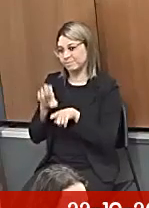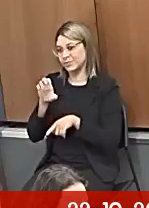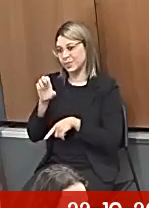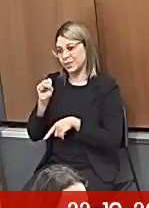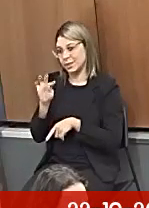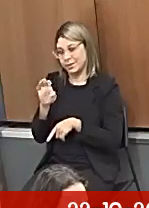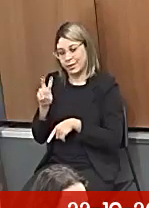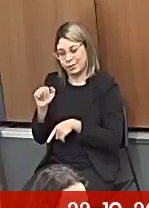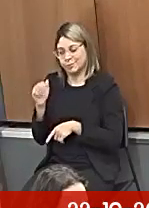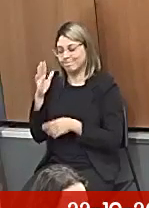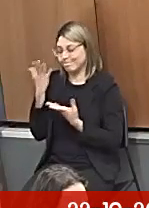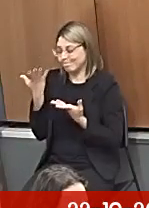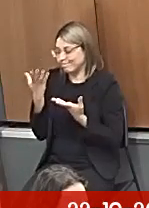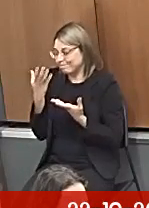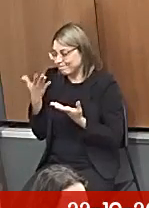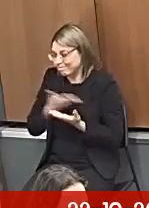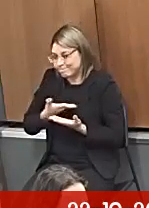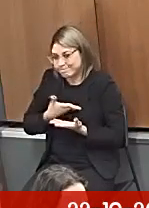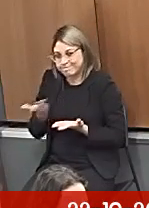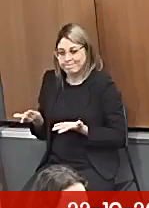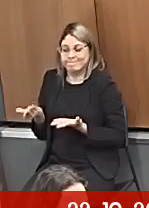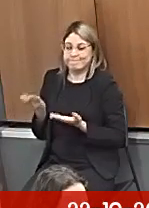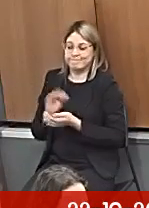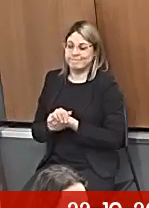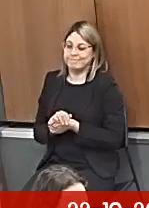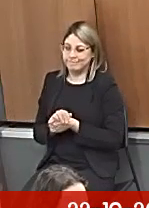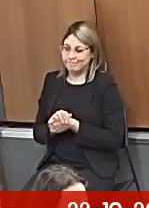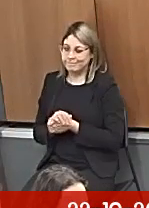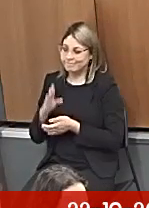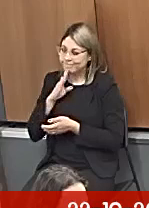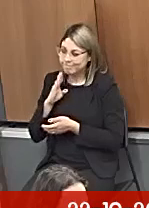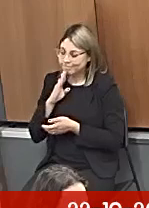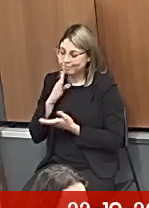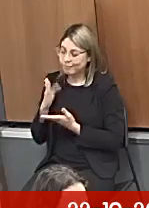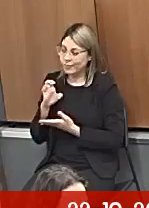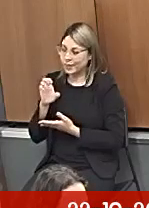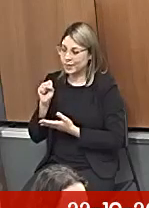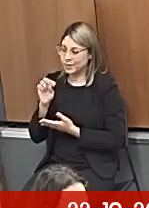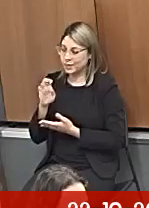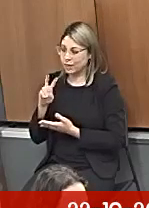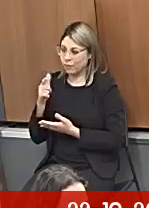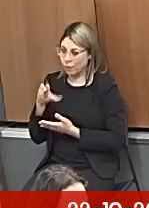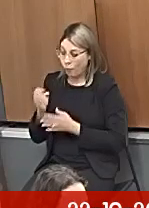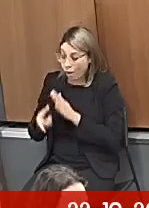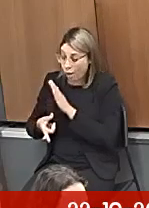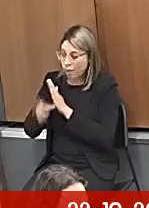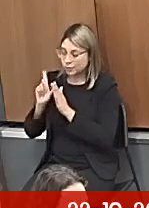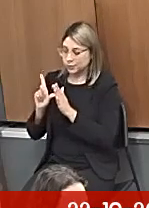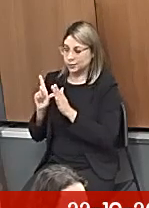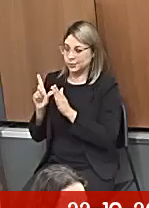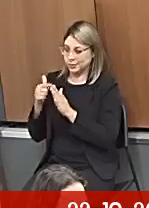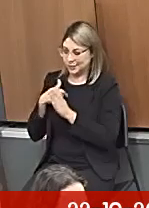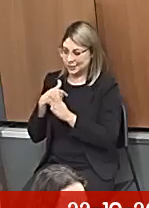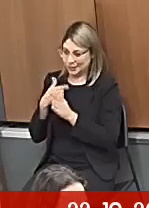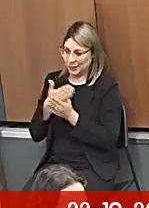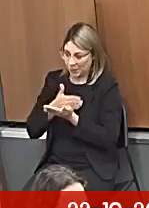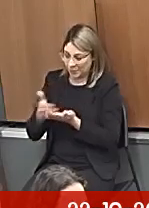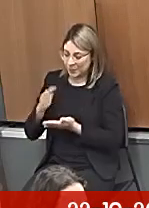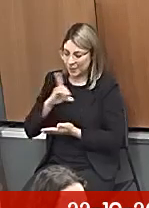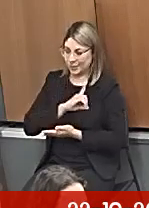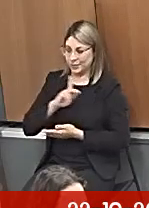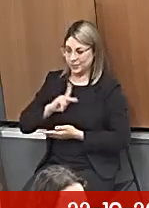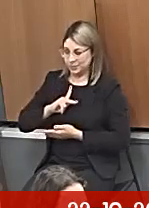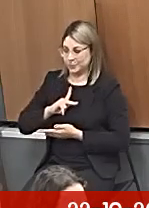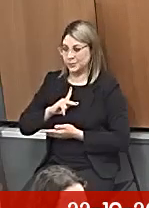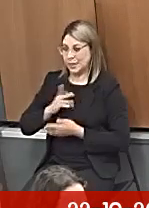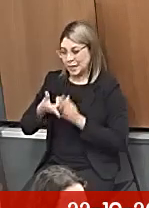sem palavras, é um querido amigo. Conheço o doutor Estevão antes, até de ser defensor público, antes